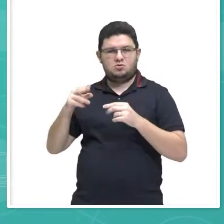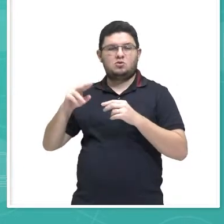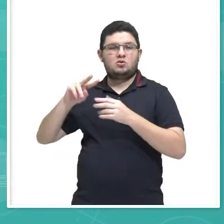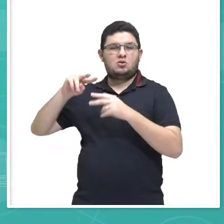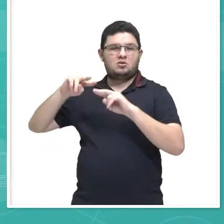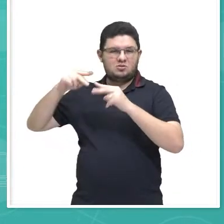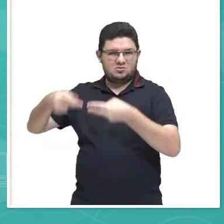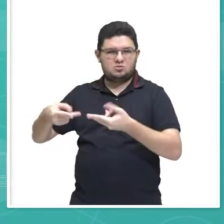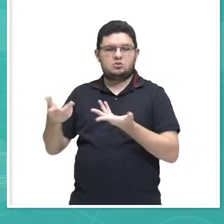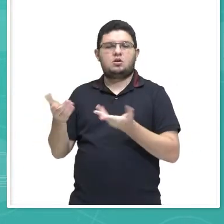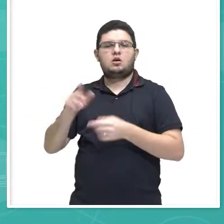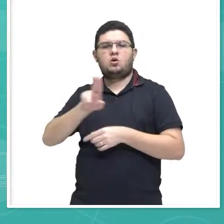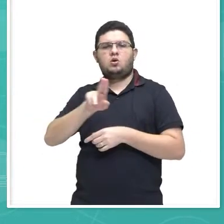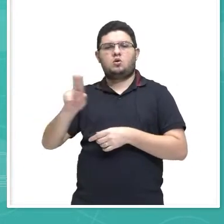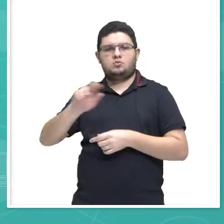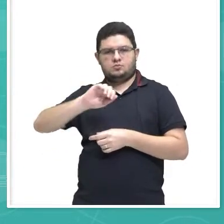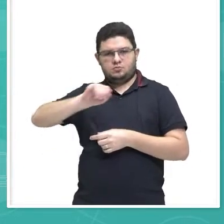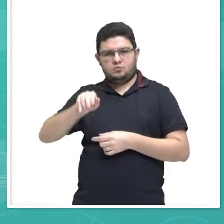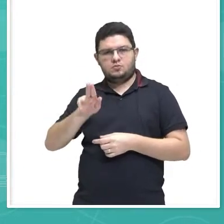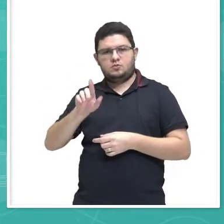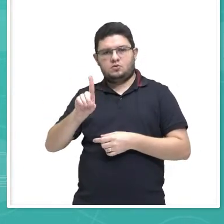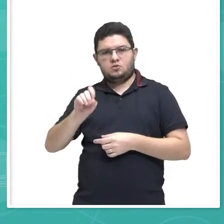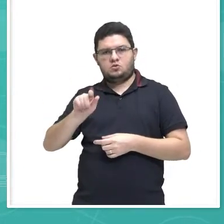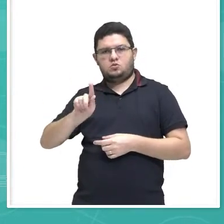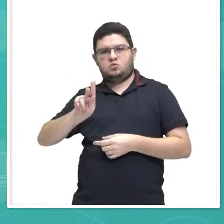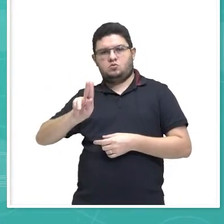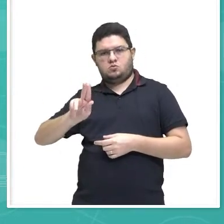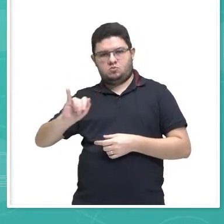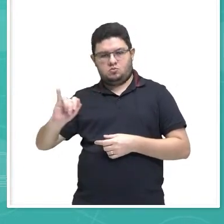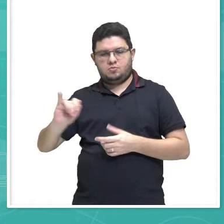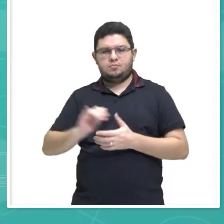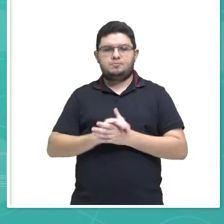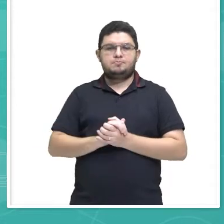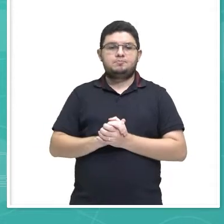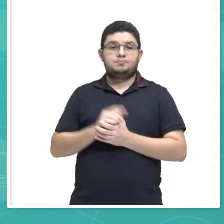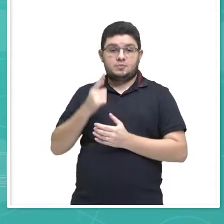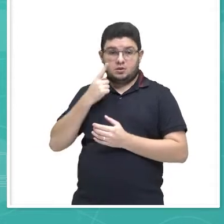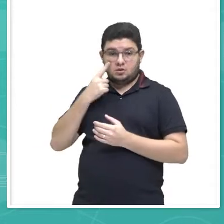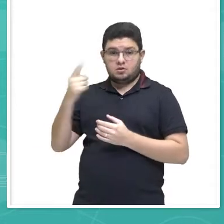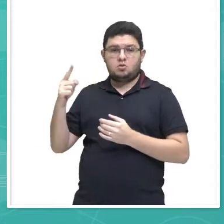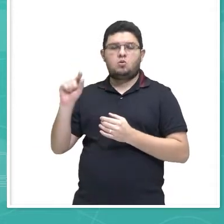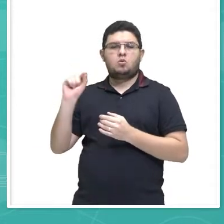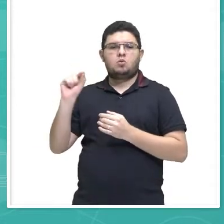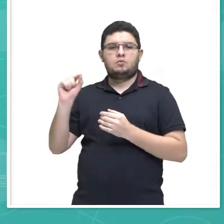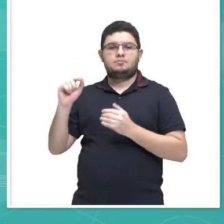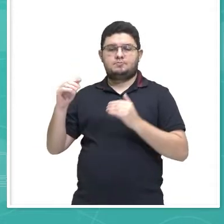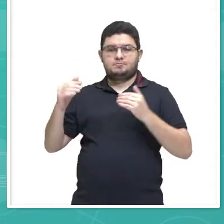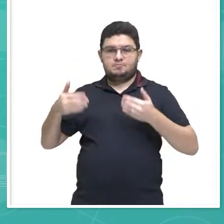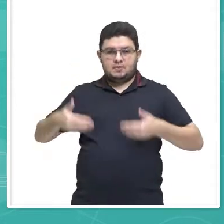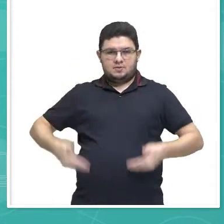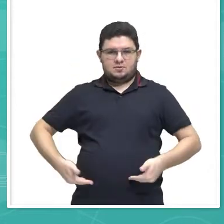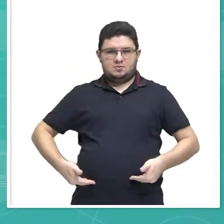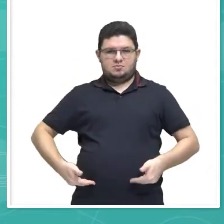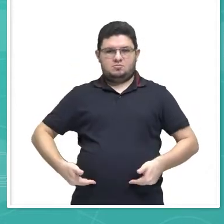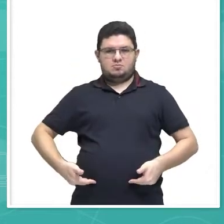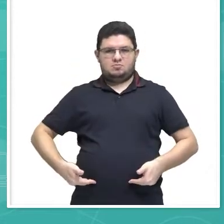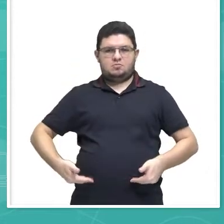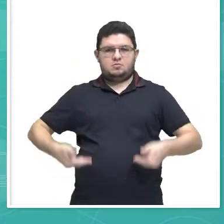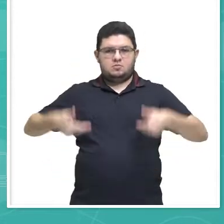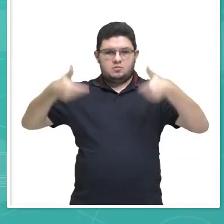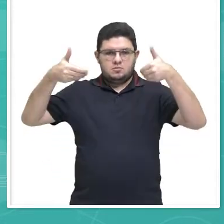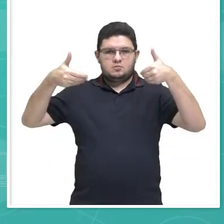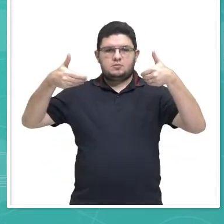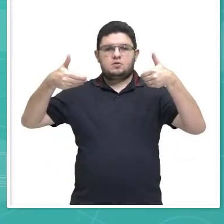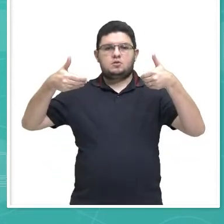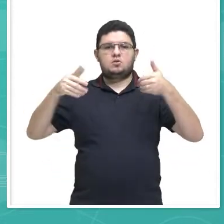são as partes dessa vestimenta? Então, nós temos a parte de cima, que a